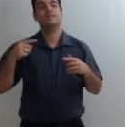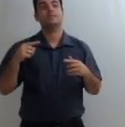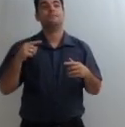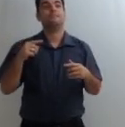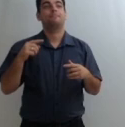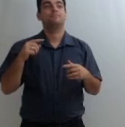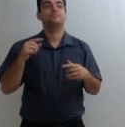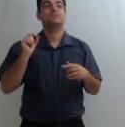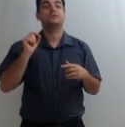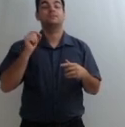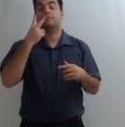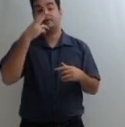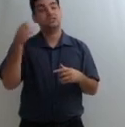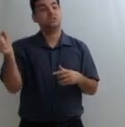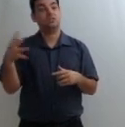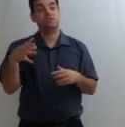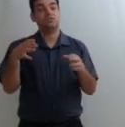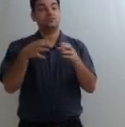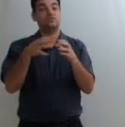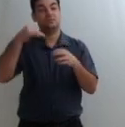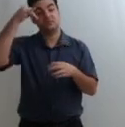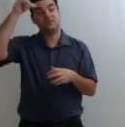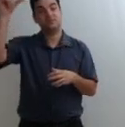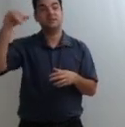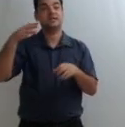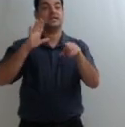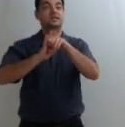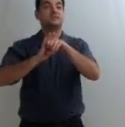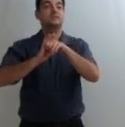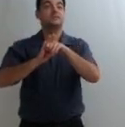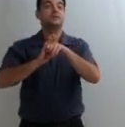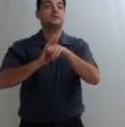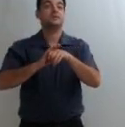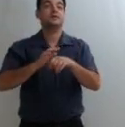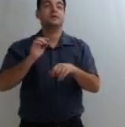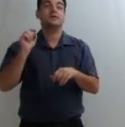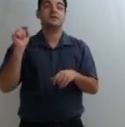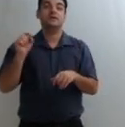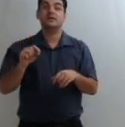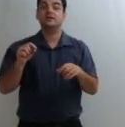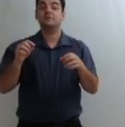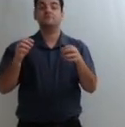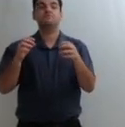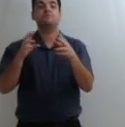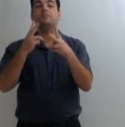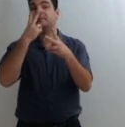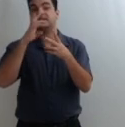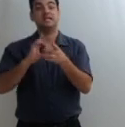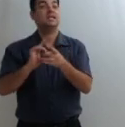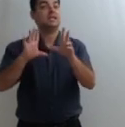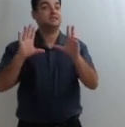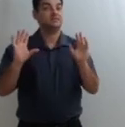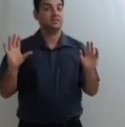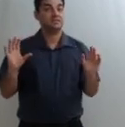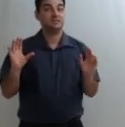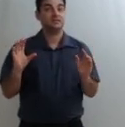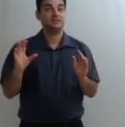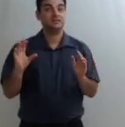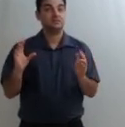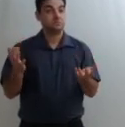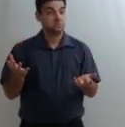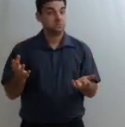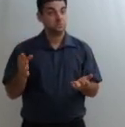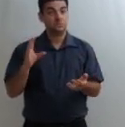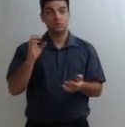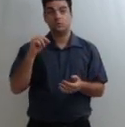uma novidade do pacote anticrime em relação à questão do livramento condicional, né, que é a nova previsão que foi trazida ali